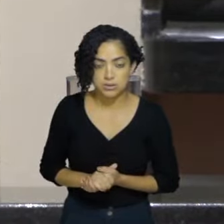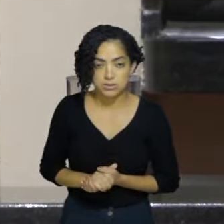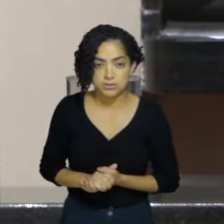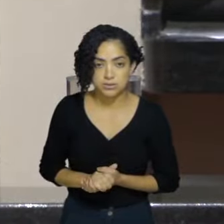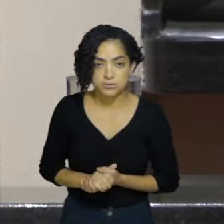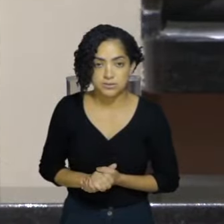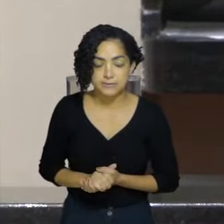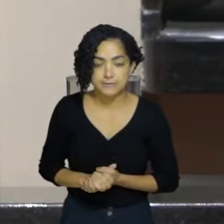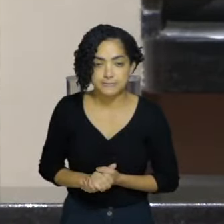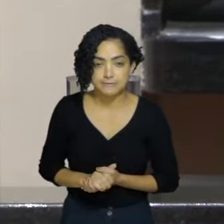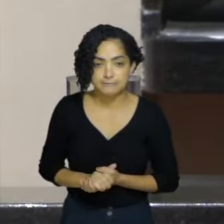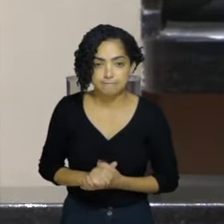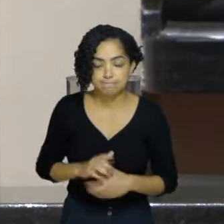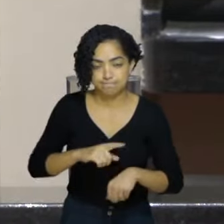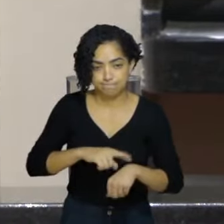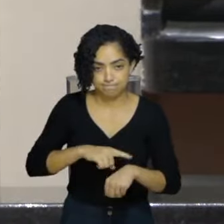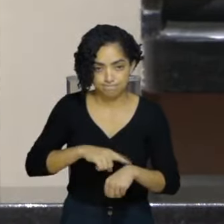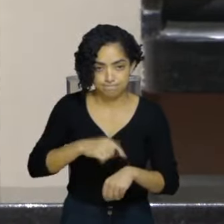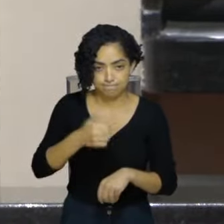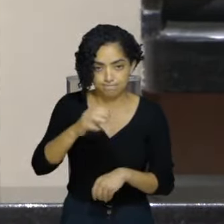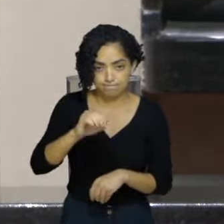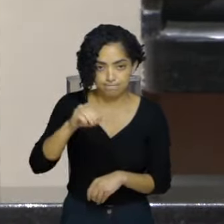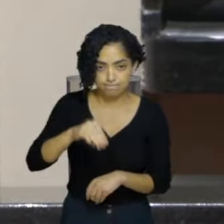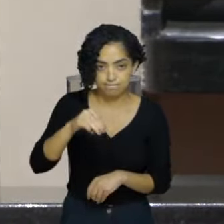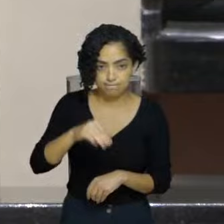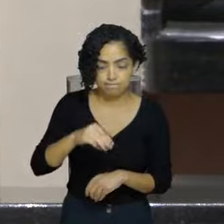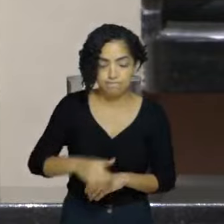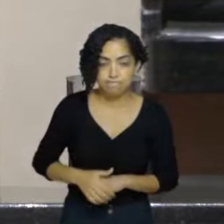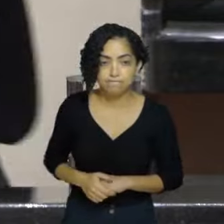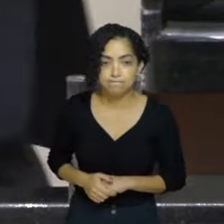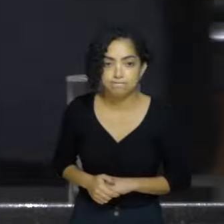Vossa Excelência tem o tempo de até 10 minutos.